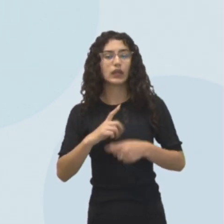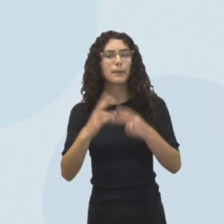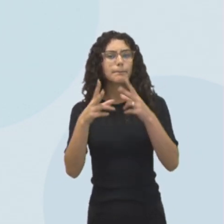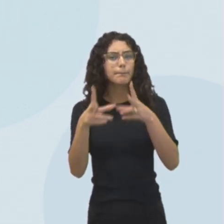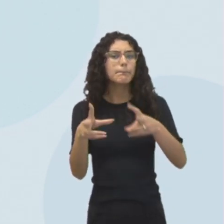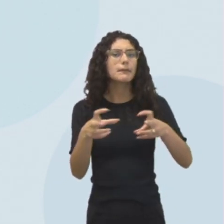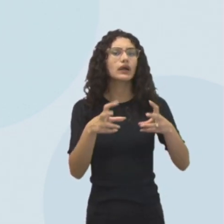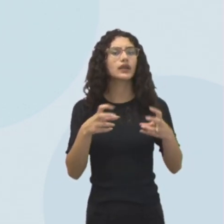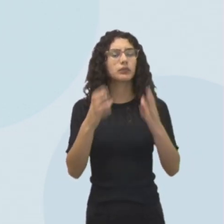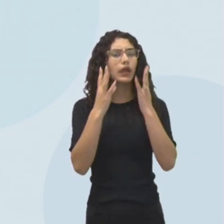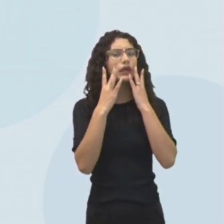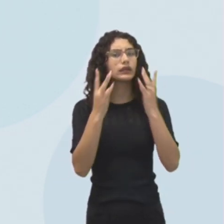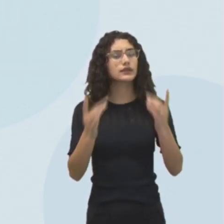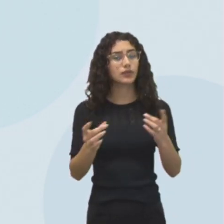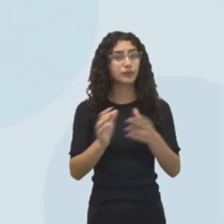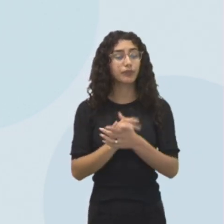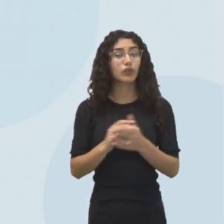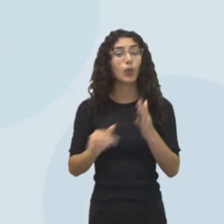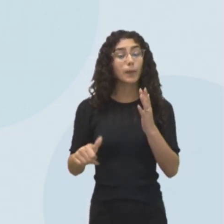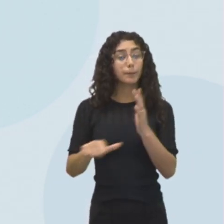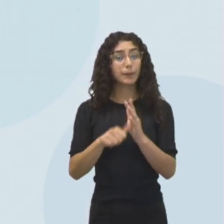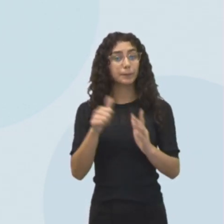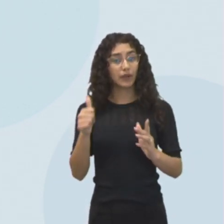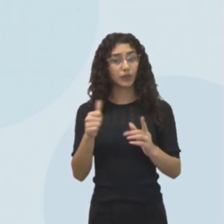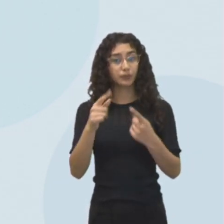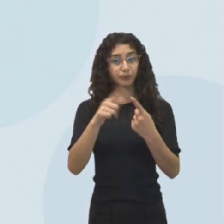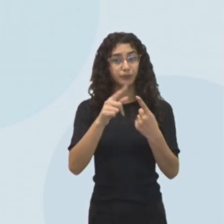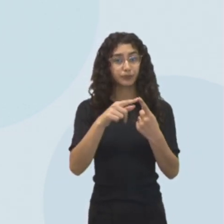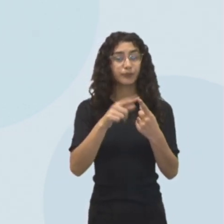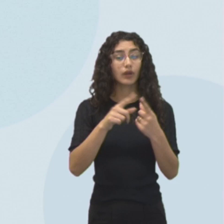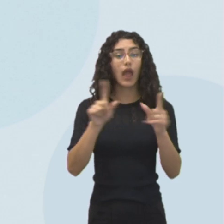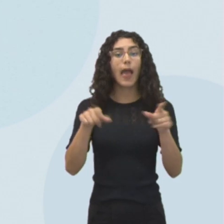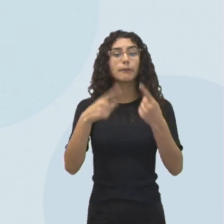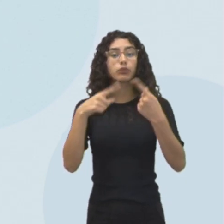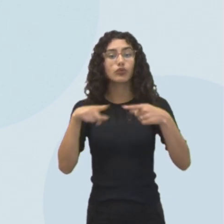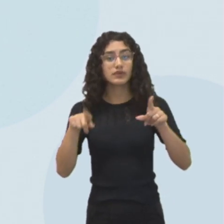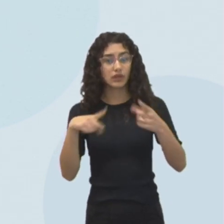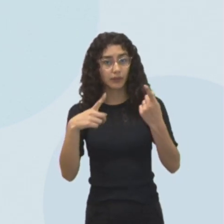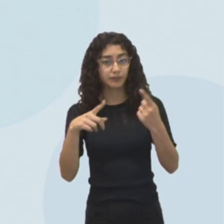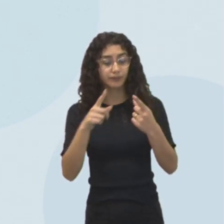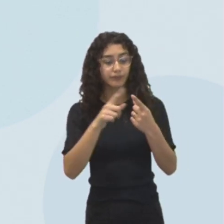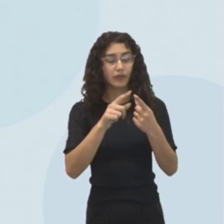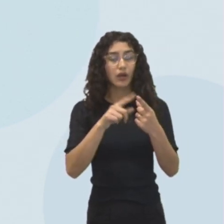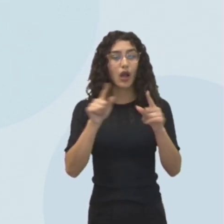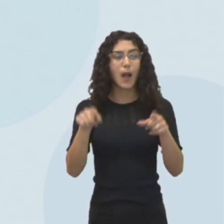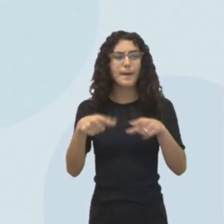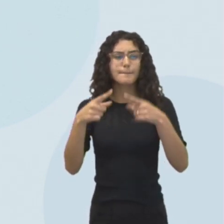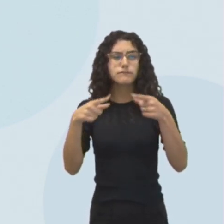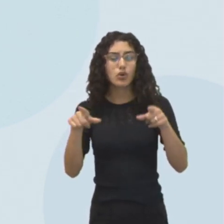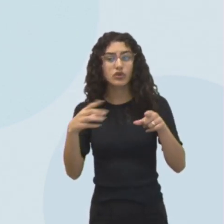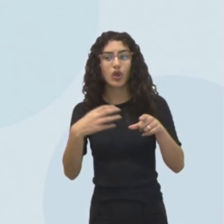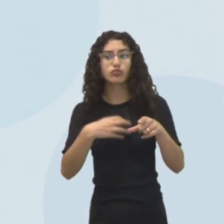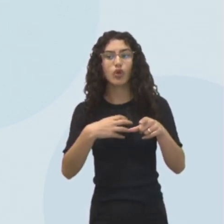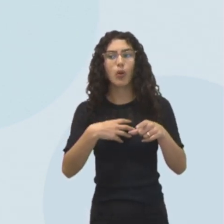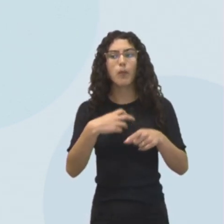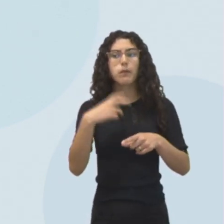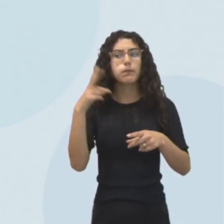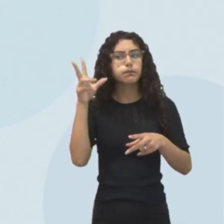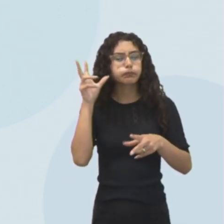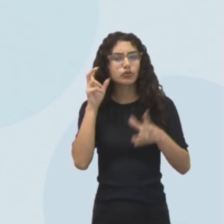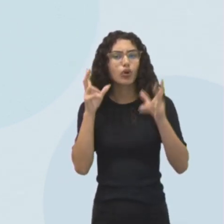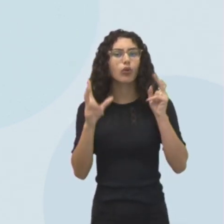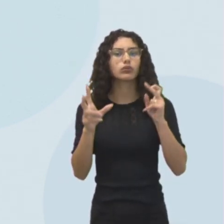atentar. Primeiro grande aspecto é a música. A música e o efeito sonoro, que a gente vai falar um pouquinho mais